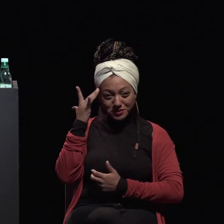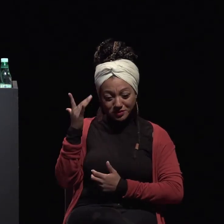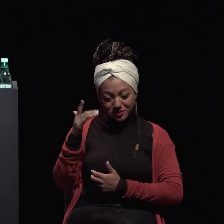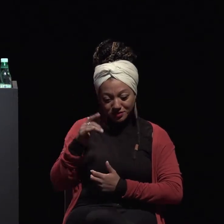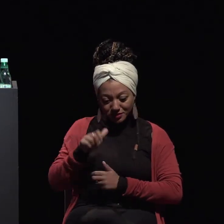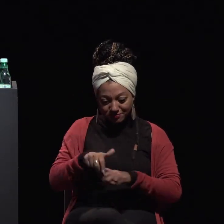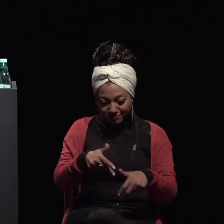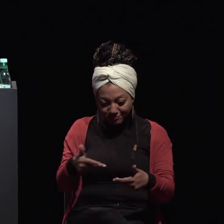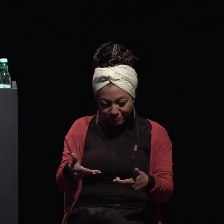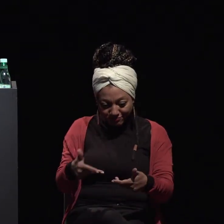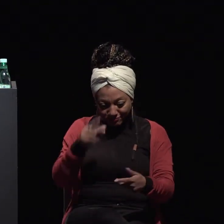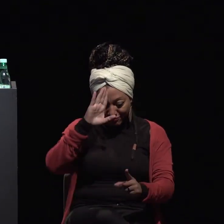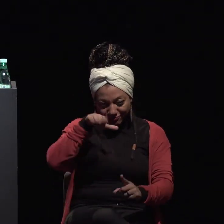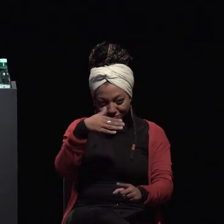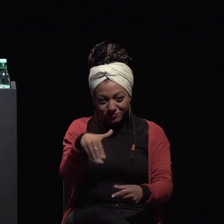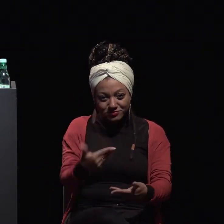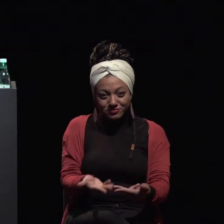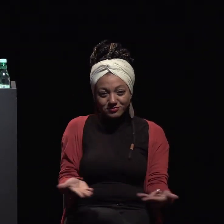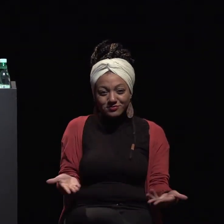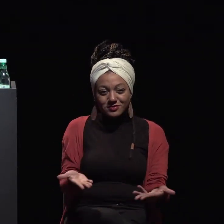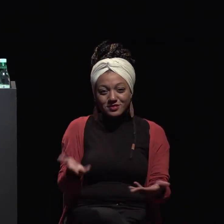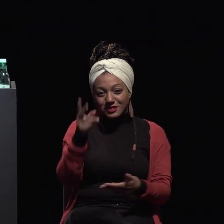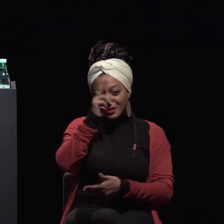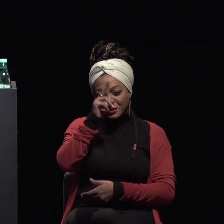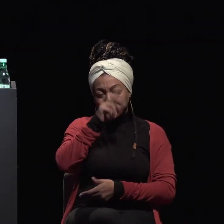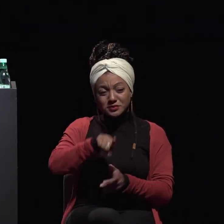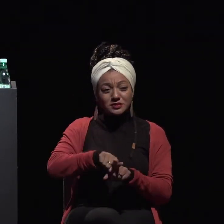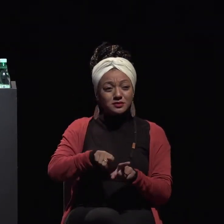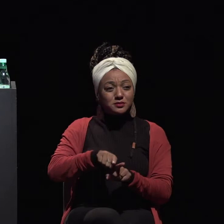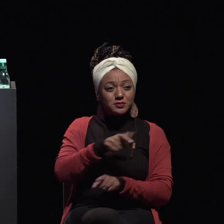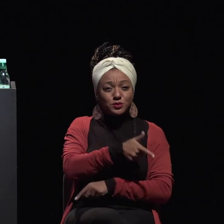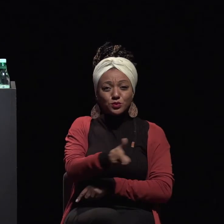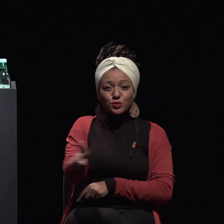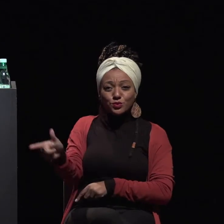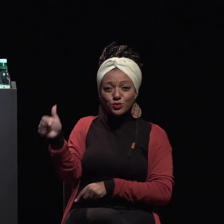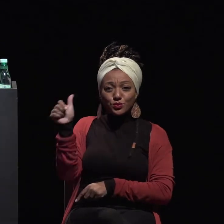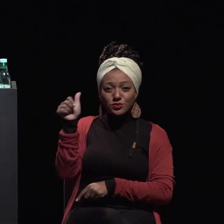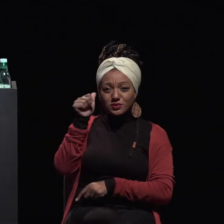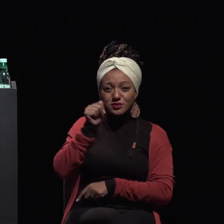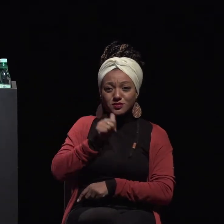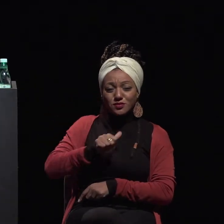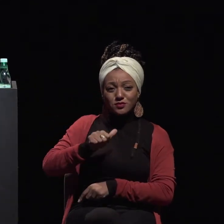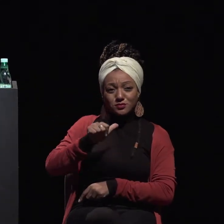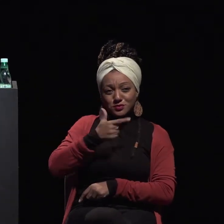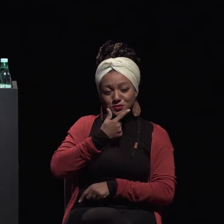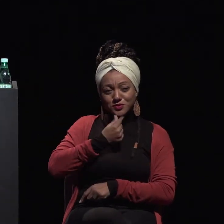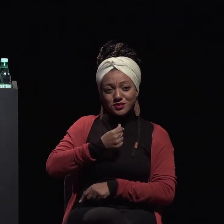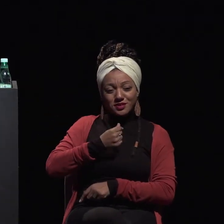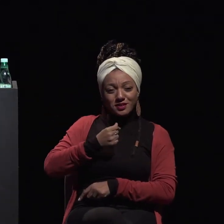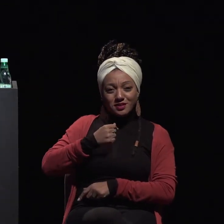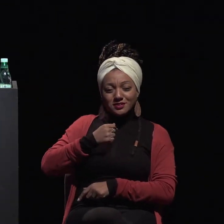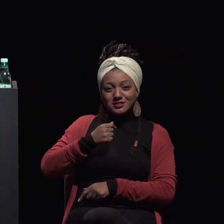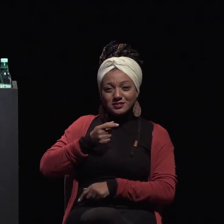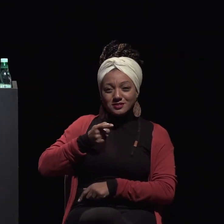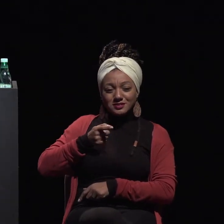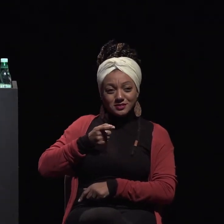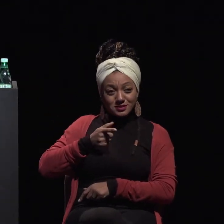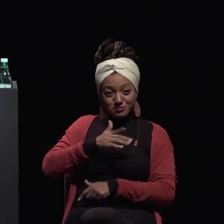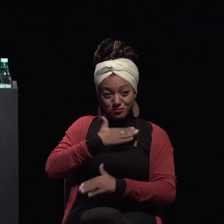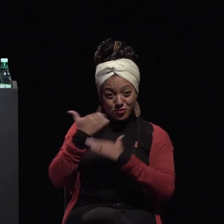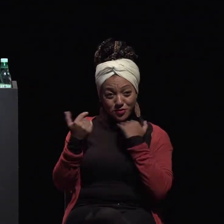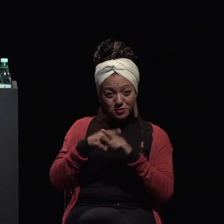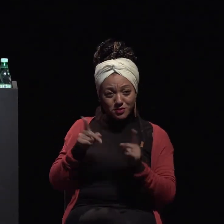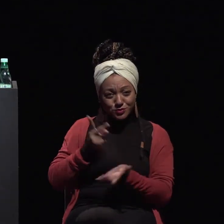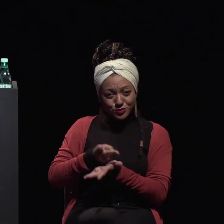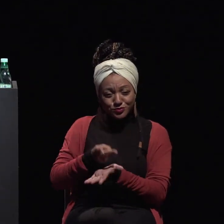reexistências, a gente lembra da Giovana hoje e de muitos nomes e figuras e almas, né, que continuarão presentes